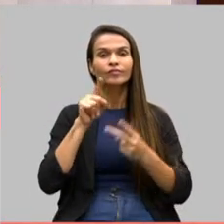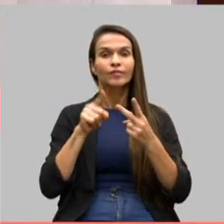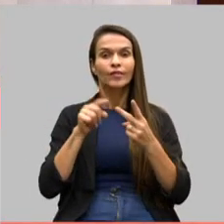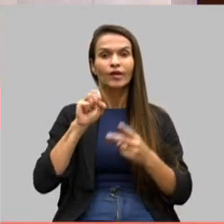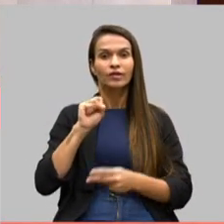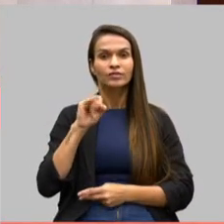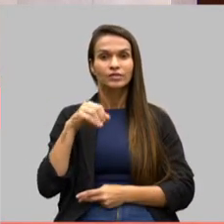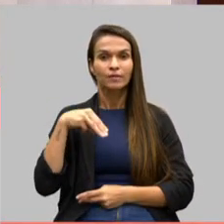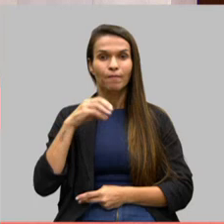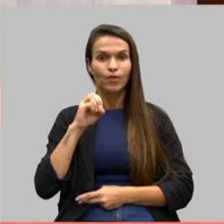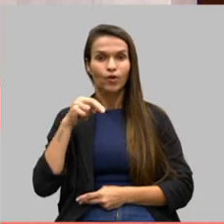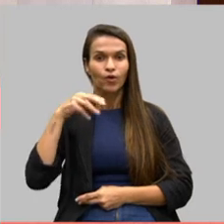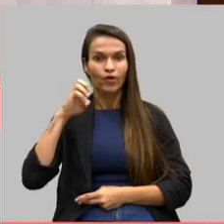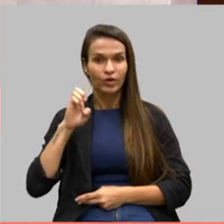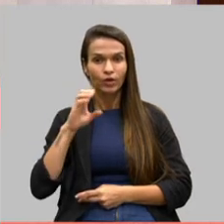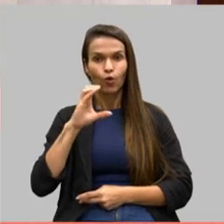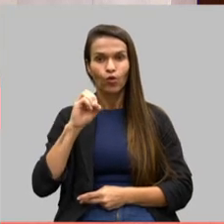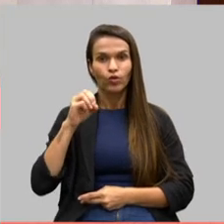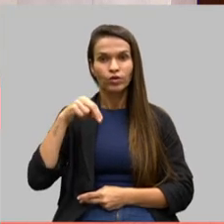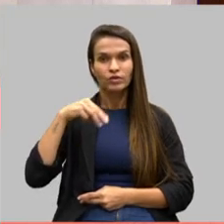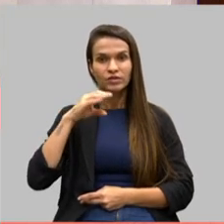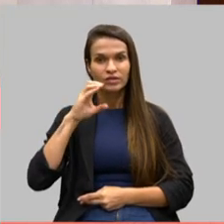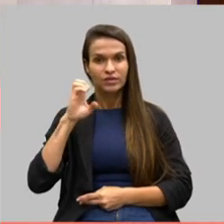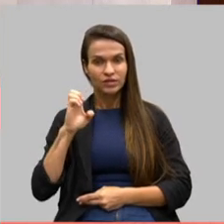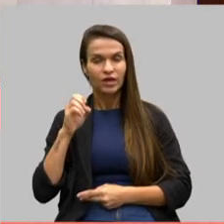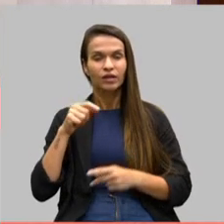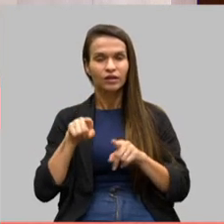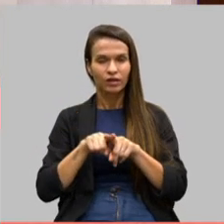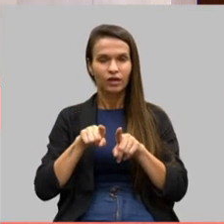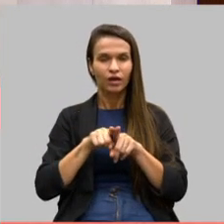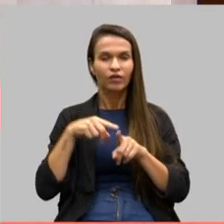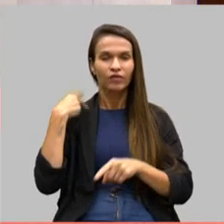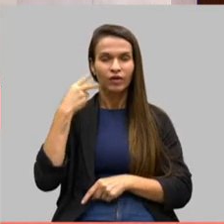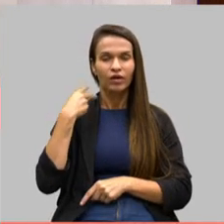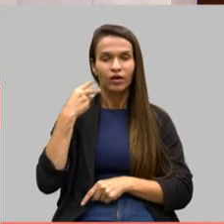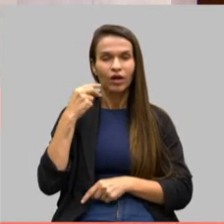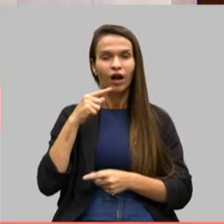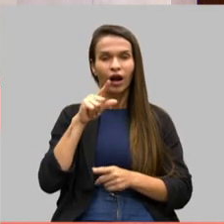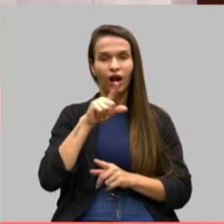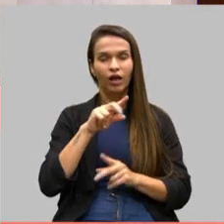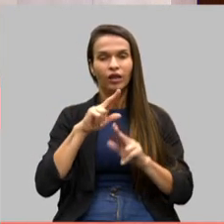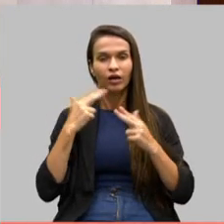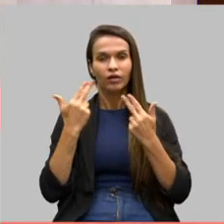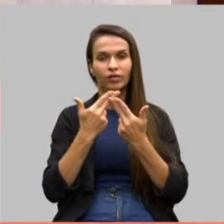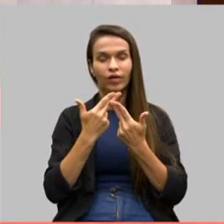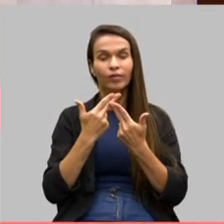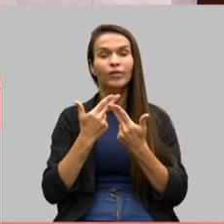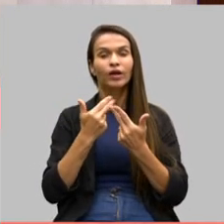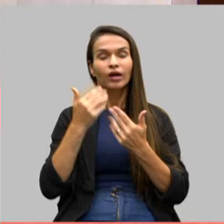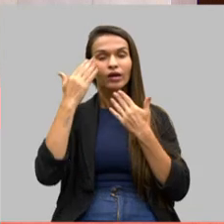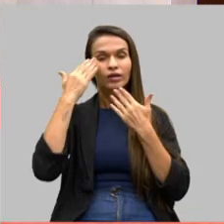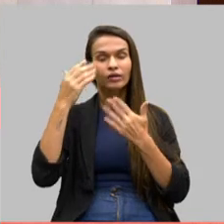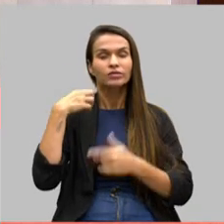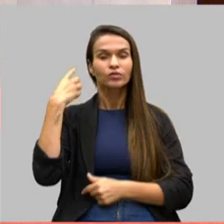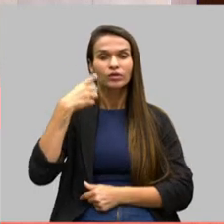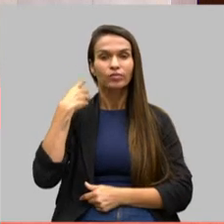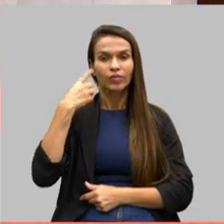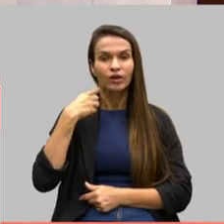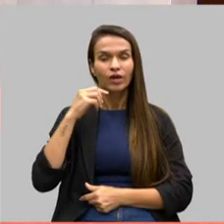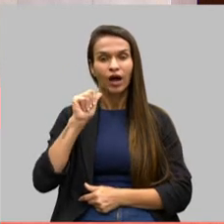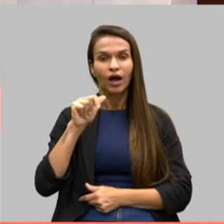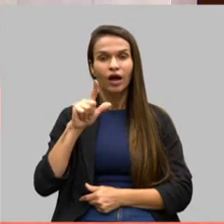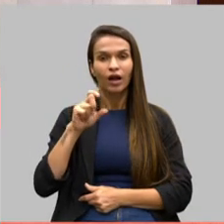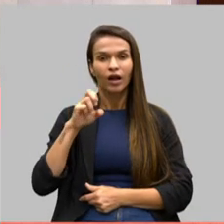CONSEA. Nós temos vereadores presentes da Câmara de Indianópolis, de Almenara. Enfim, obrigado. Agradecer a presença do deputado Alencar